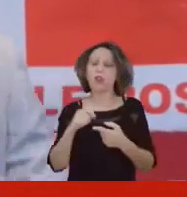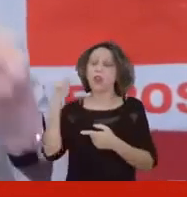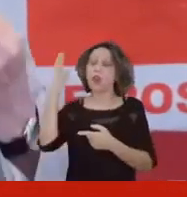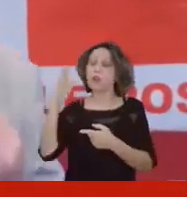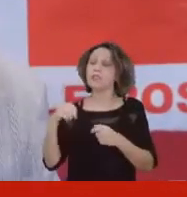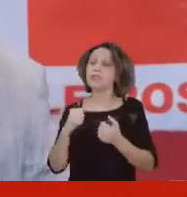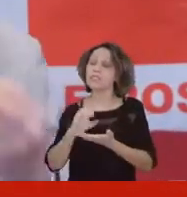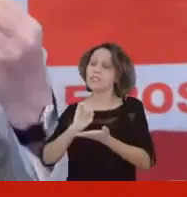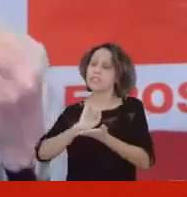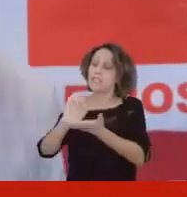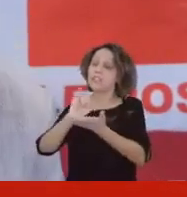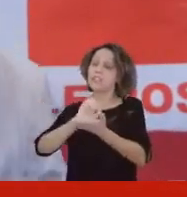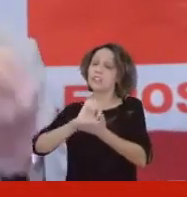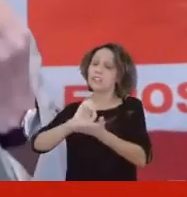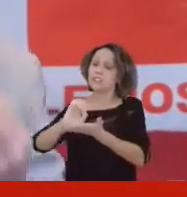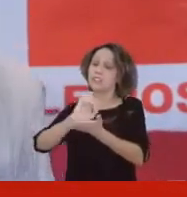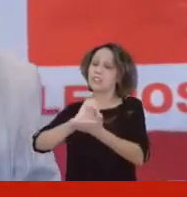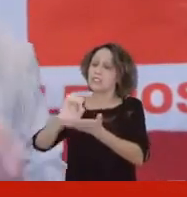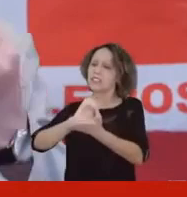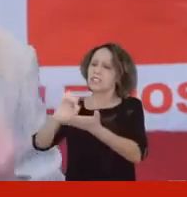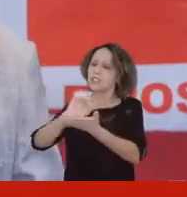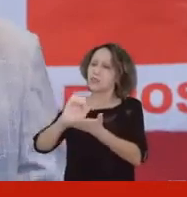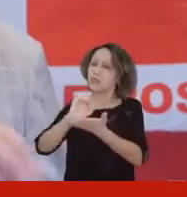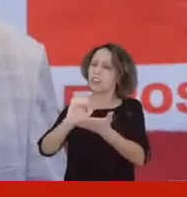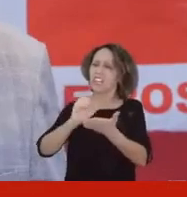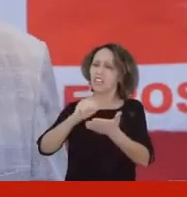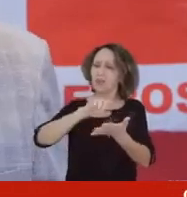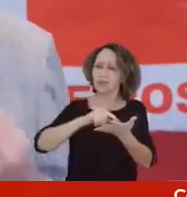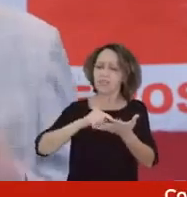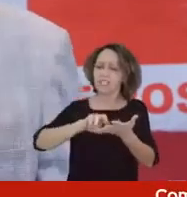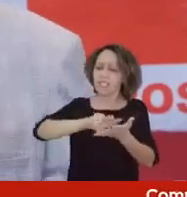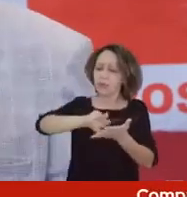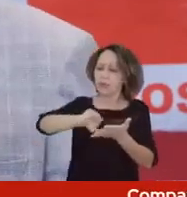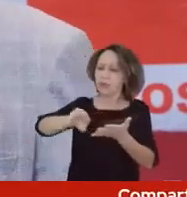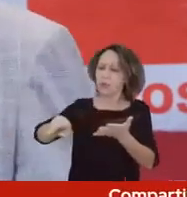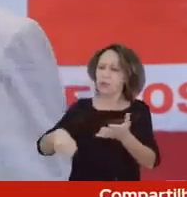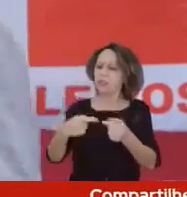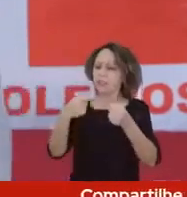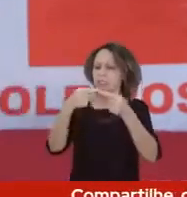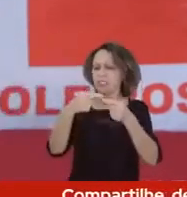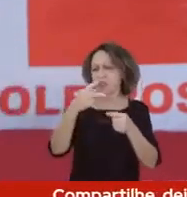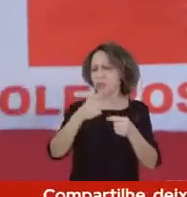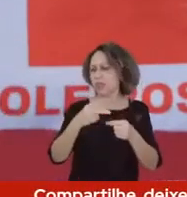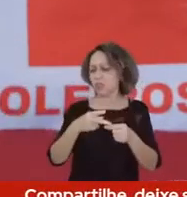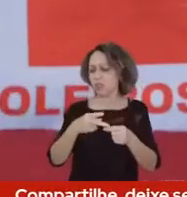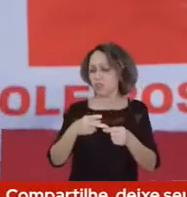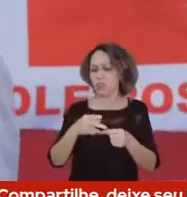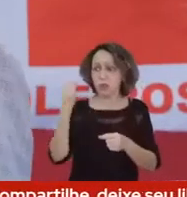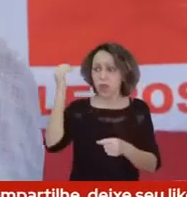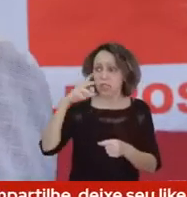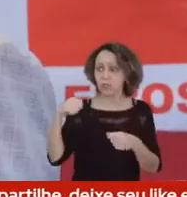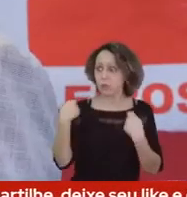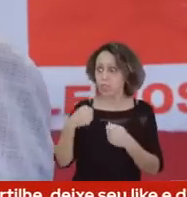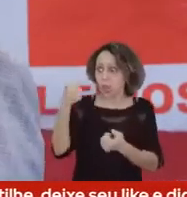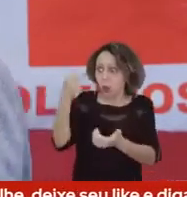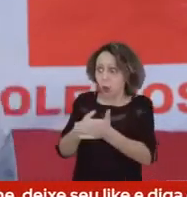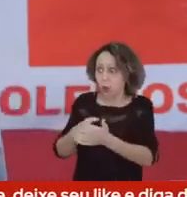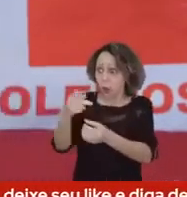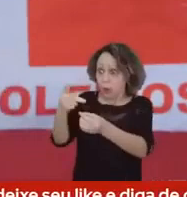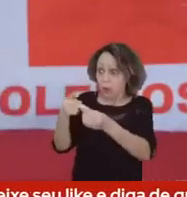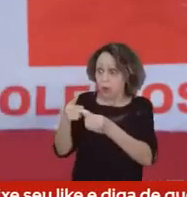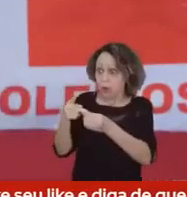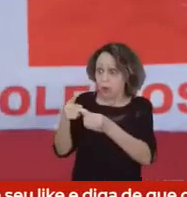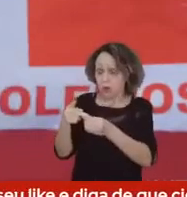O Brasil não precisa comprar petróleo cru. Até porque a gente, antes do pré-sal, tinha um petróleo